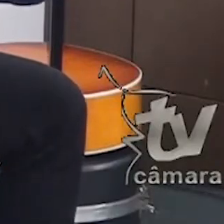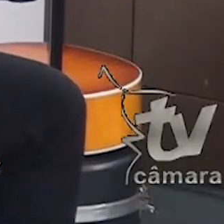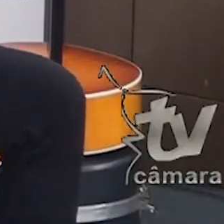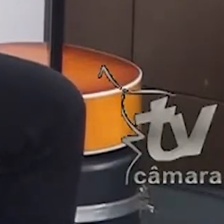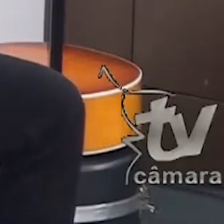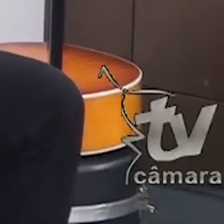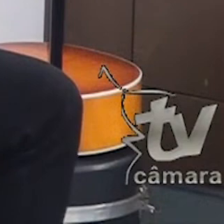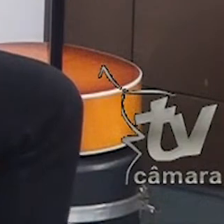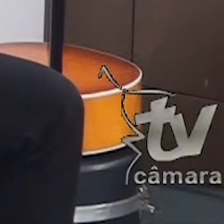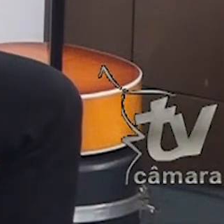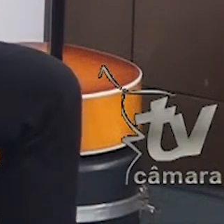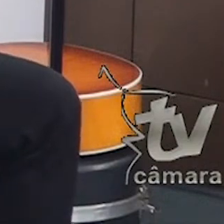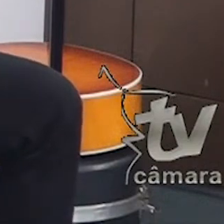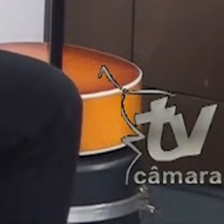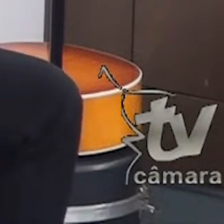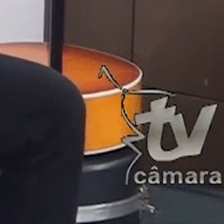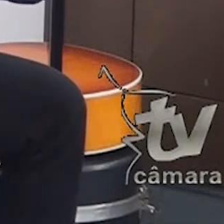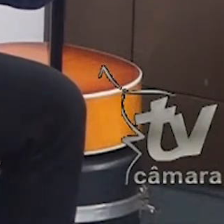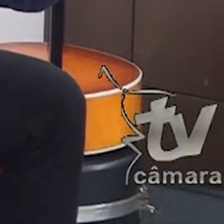Amada,